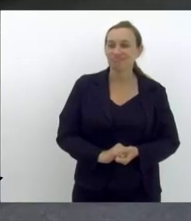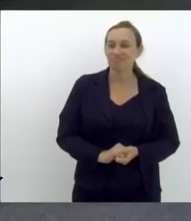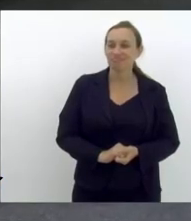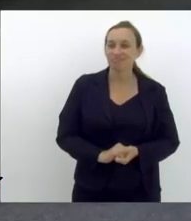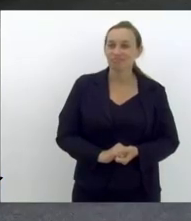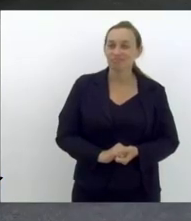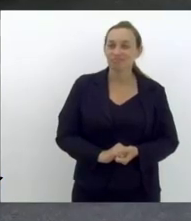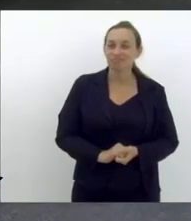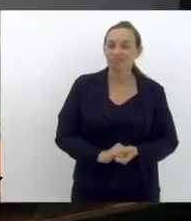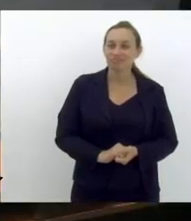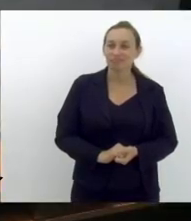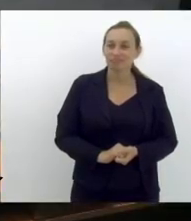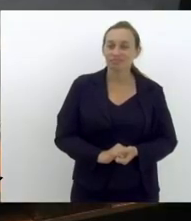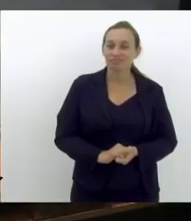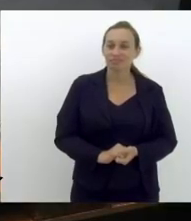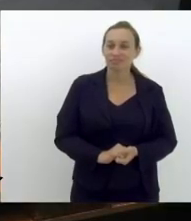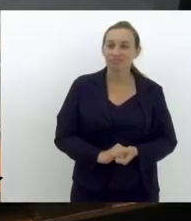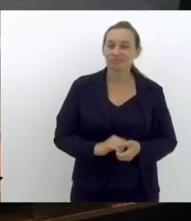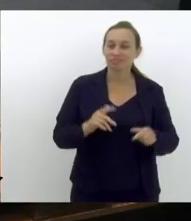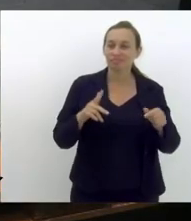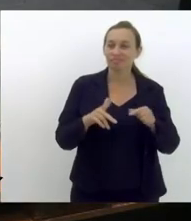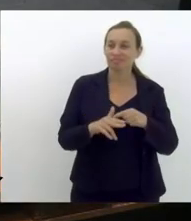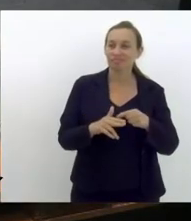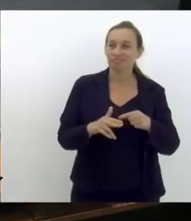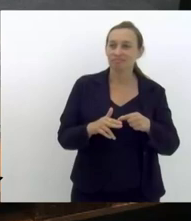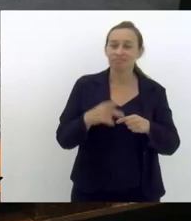o microfone está desligado